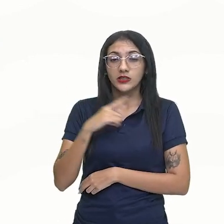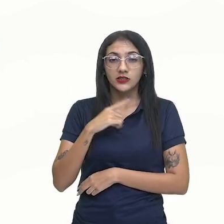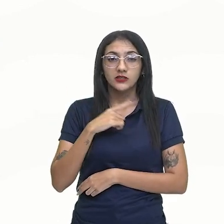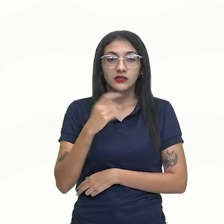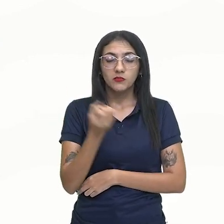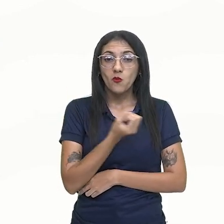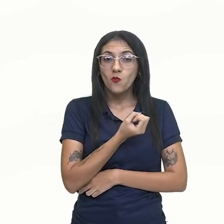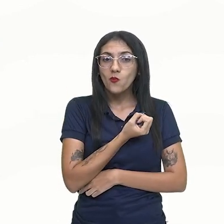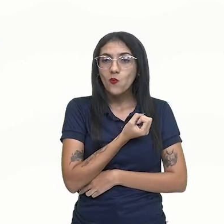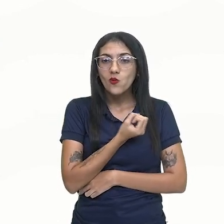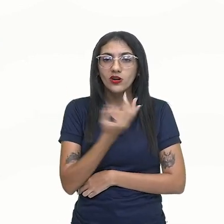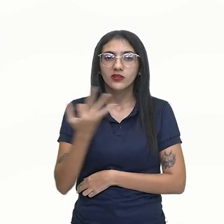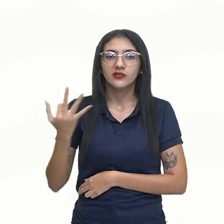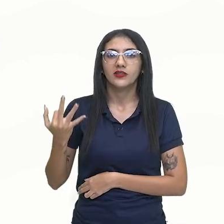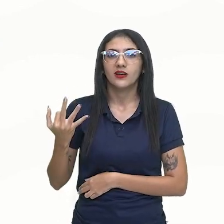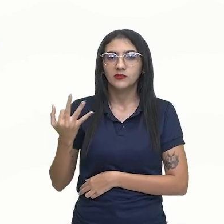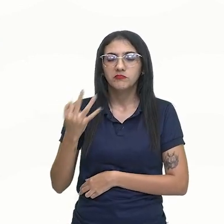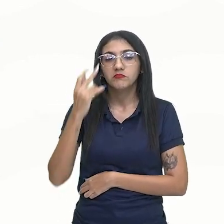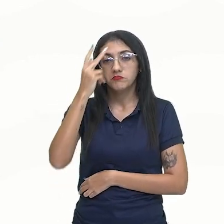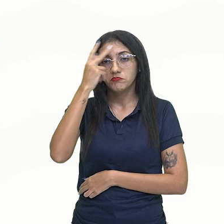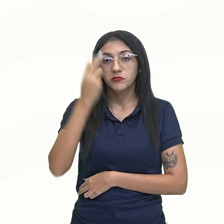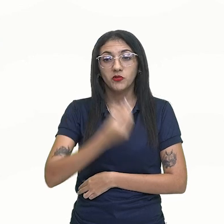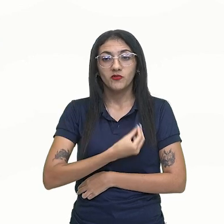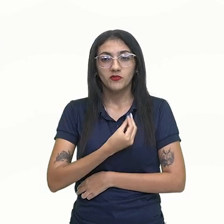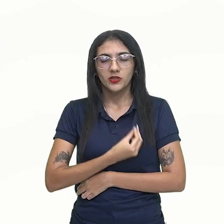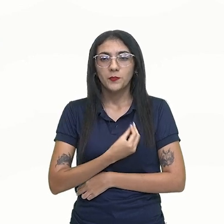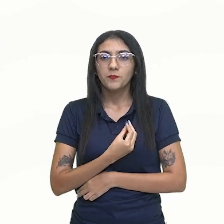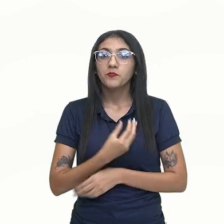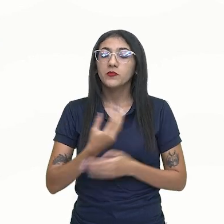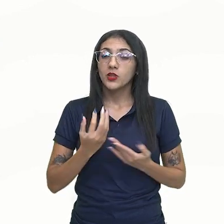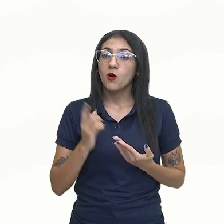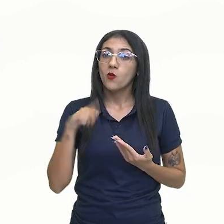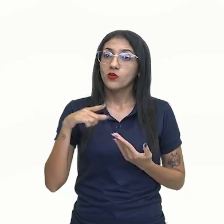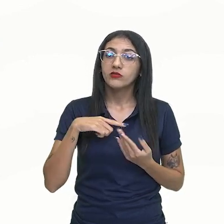quantidade de pessoas compartilhando essas áreas. Então isso varia